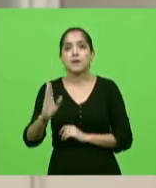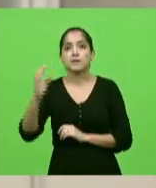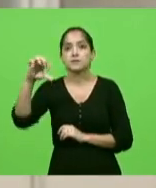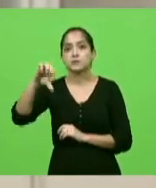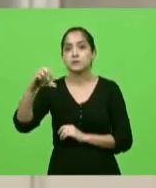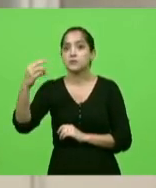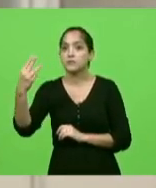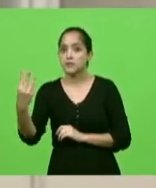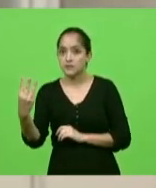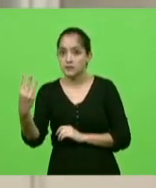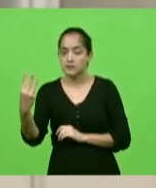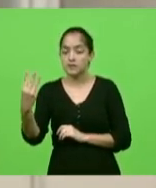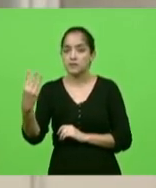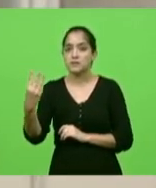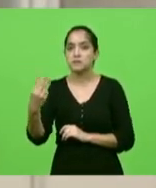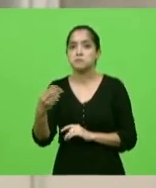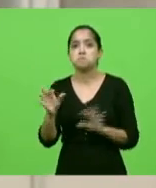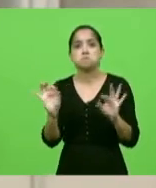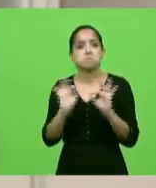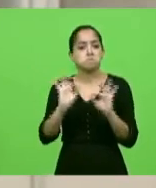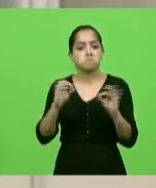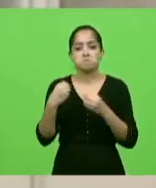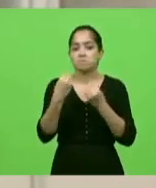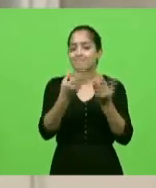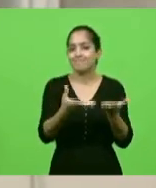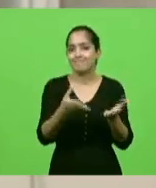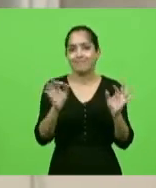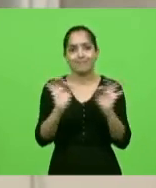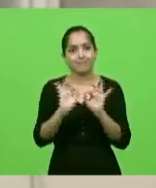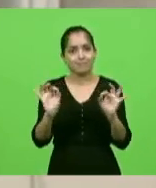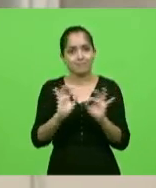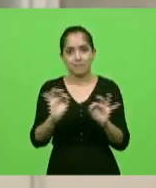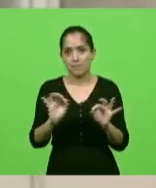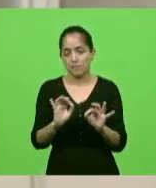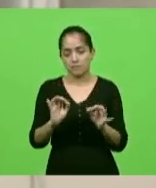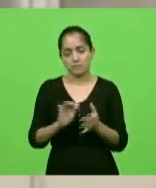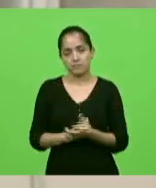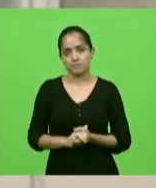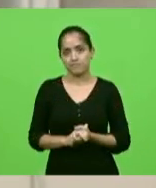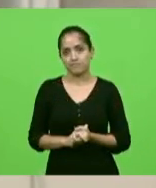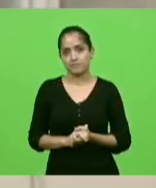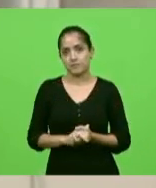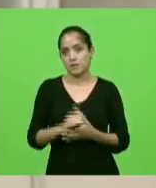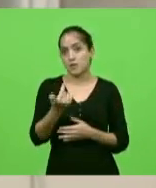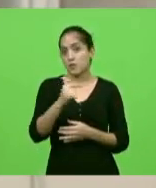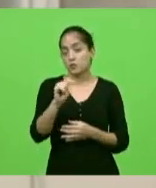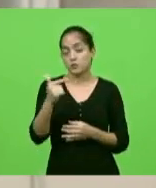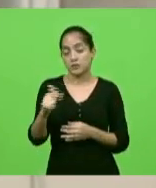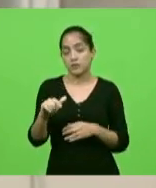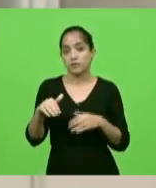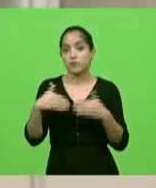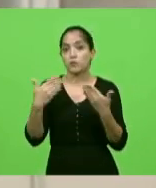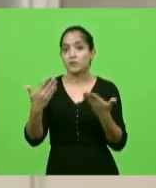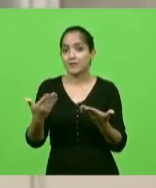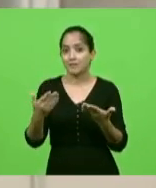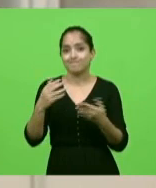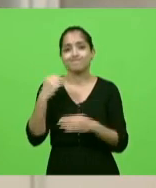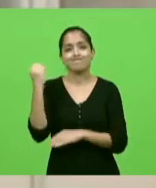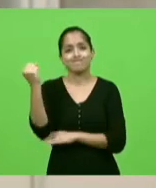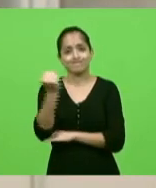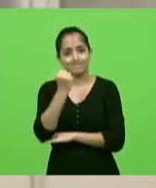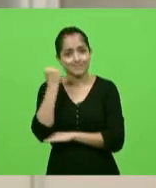8666/93 não houve a entrega dos respiradores oferecidos pela vigamento o que causou